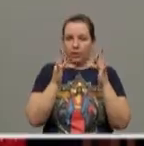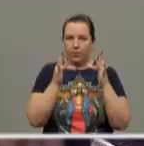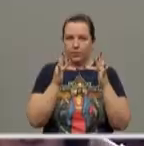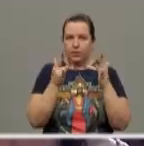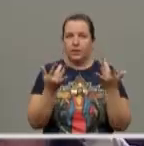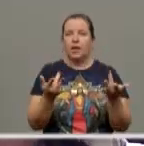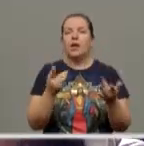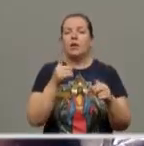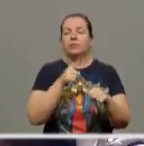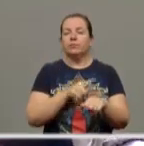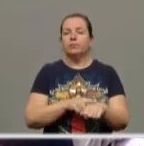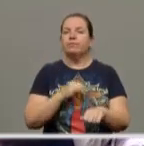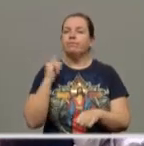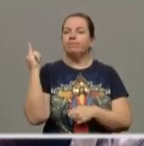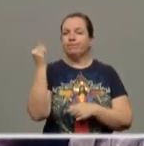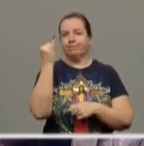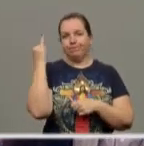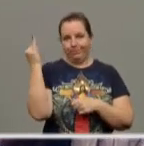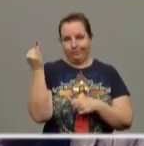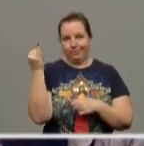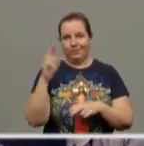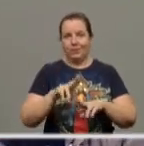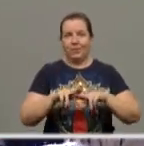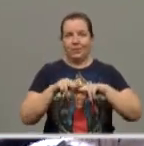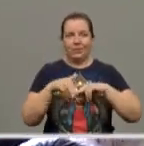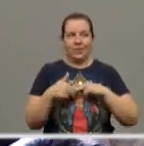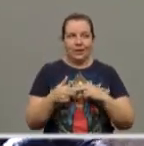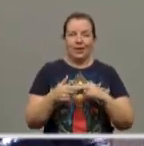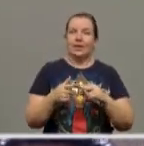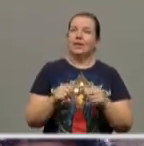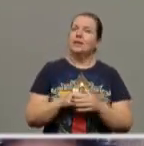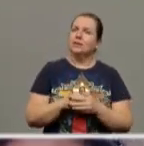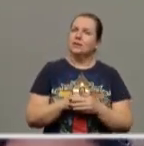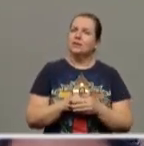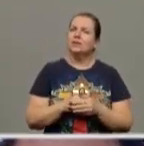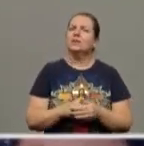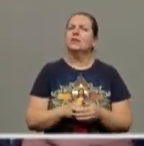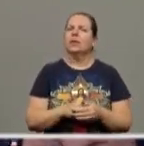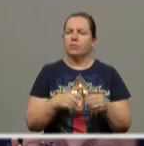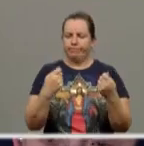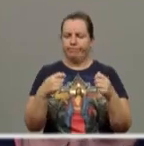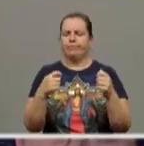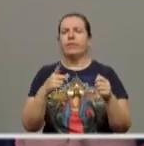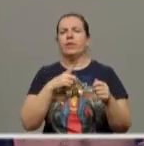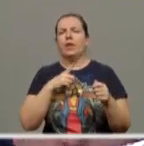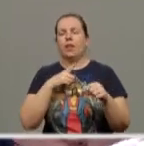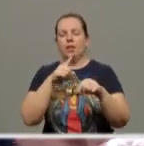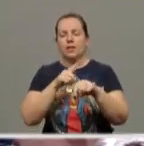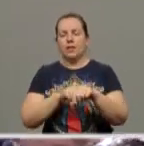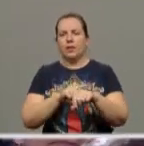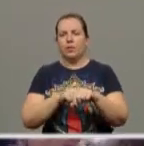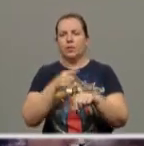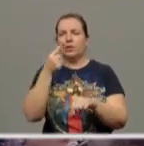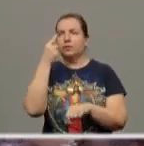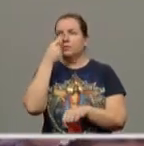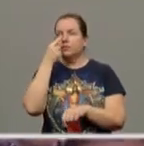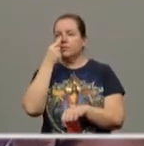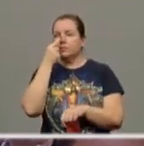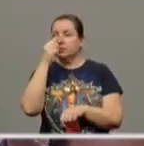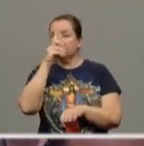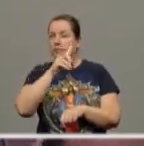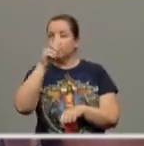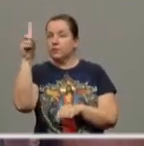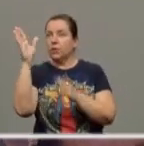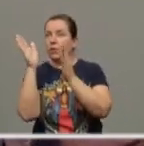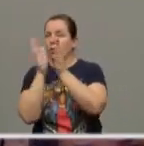tempo importantíssimo. Por isso que deve ter esse tempo de intimidade com Deus, de oração